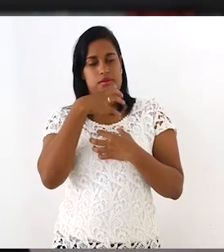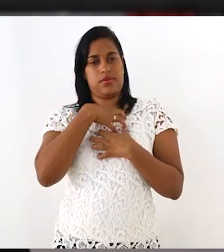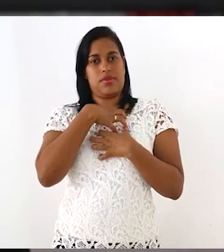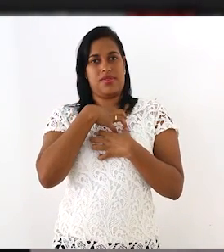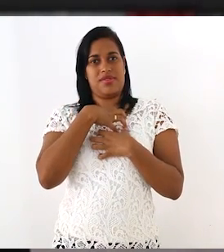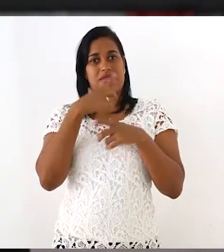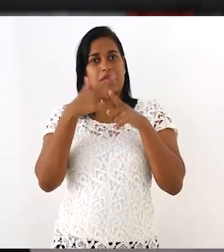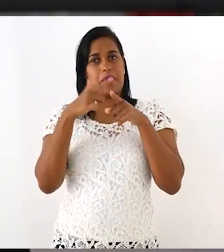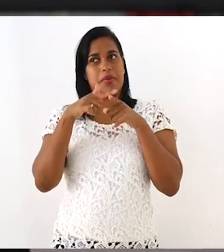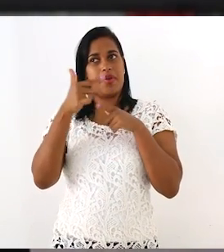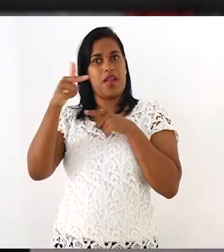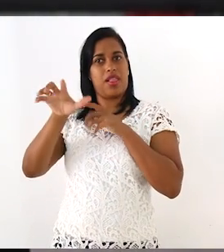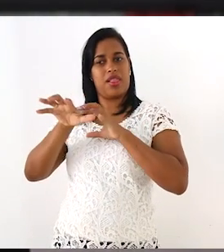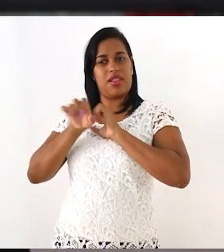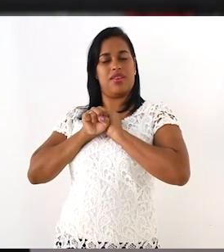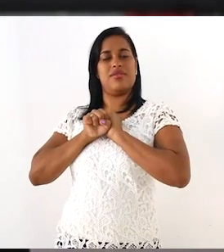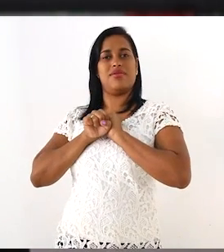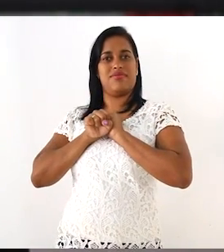ao problema do outro.